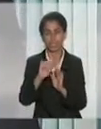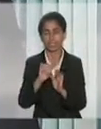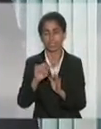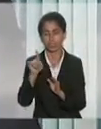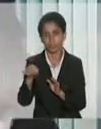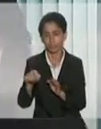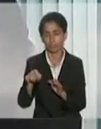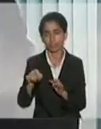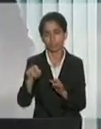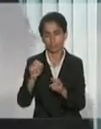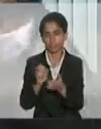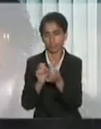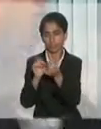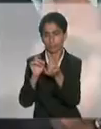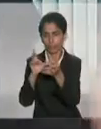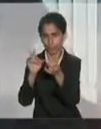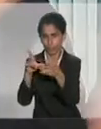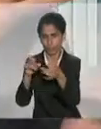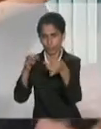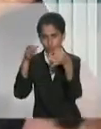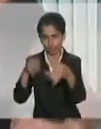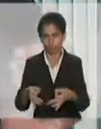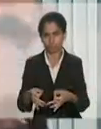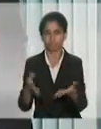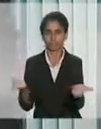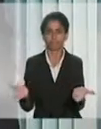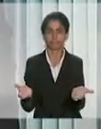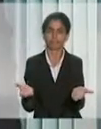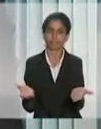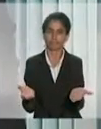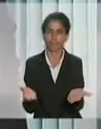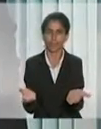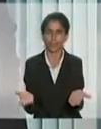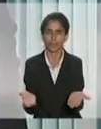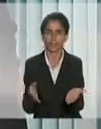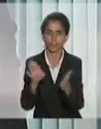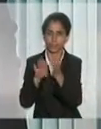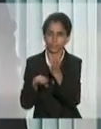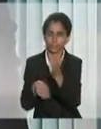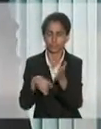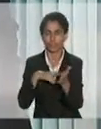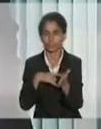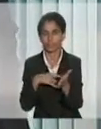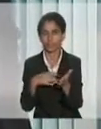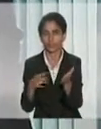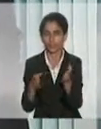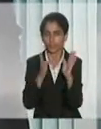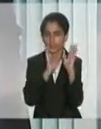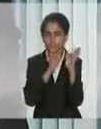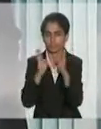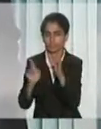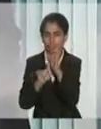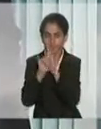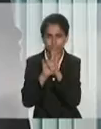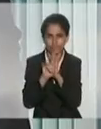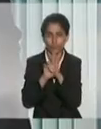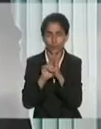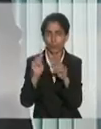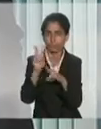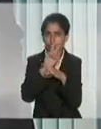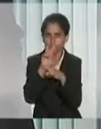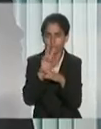de mercado está sendo deduzido, que foi o que o deputado fez e comprovou que não. Entendeu? É muito difícil. Esse controle é muito